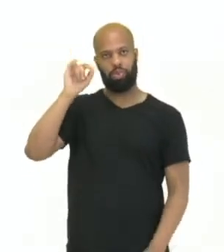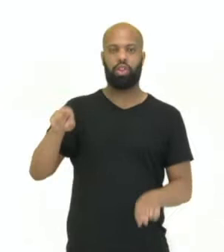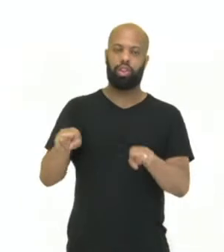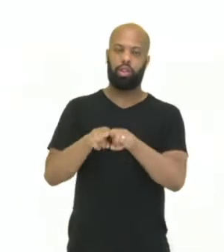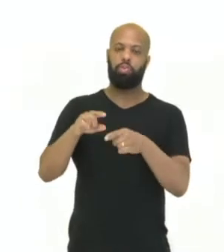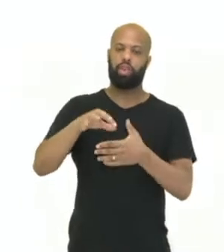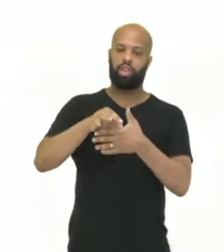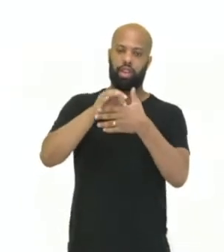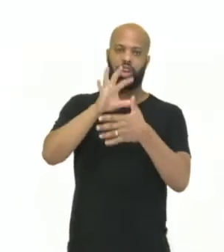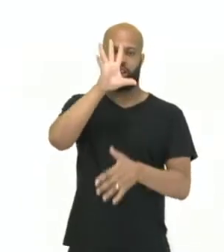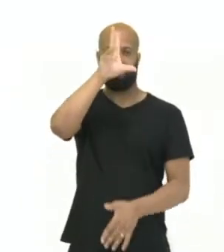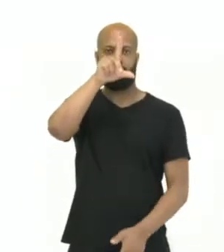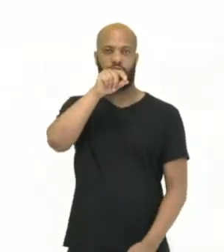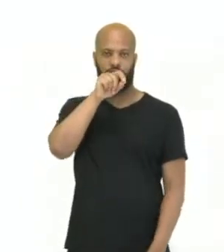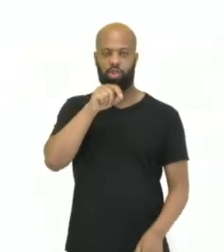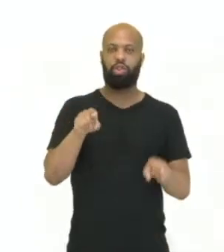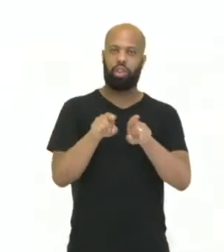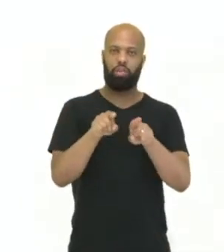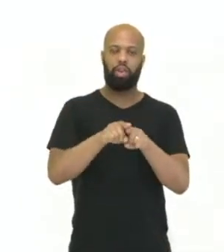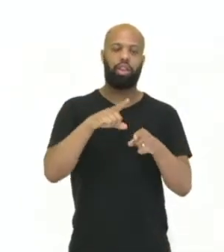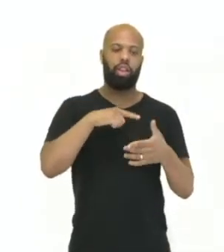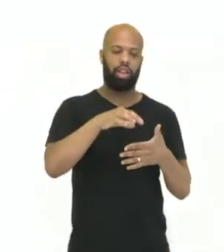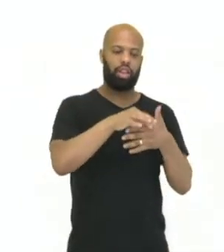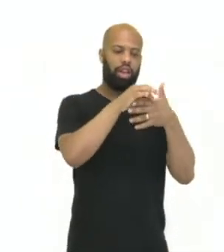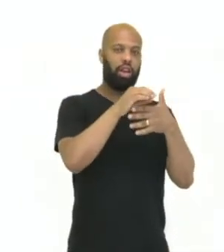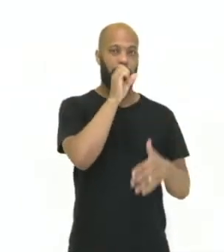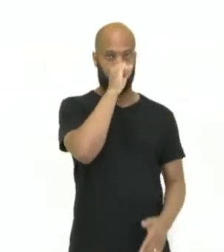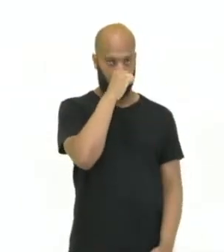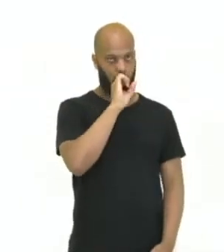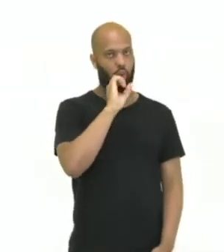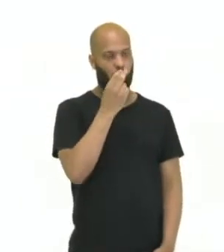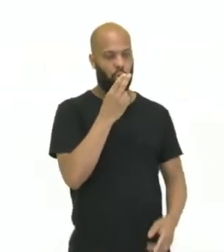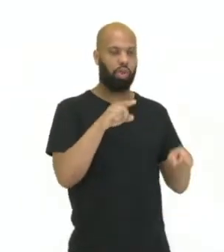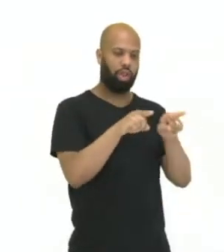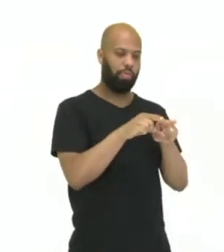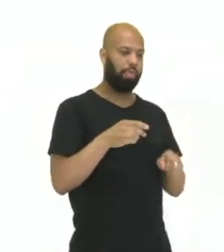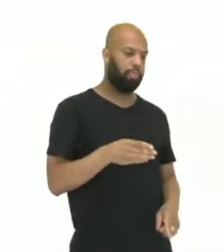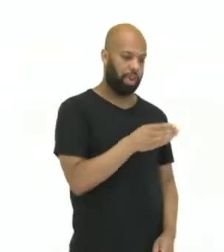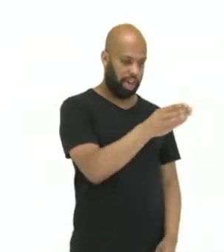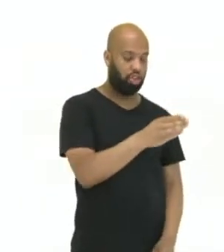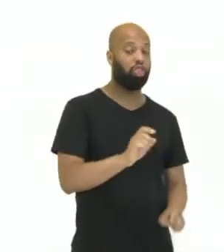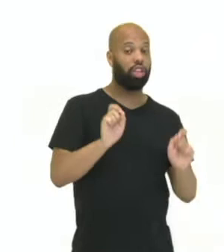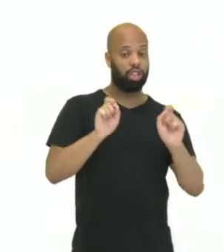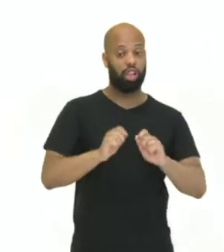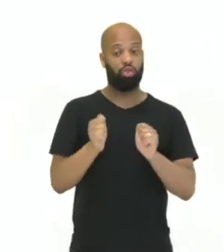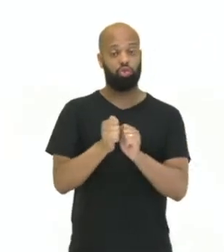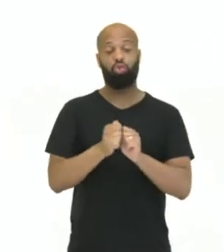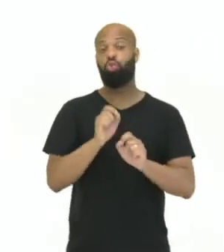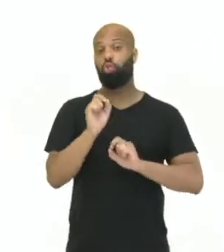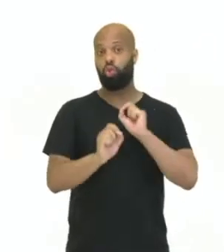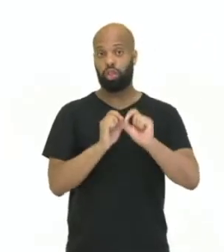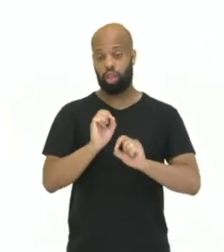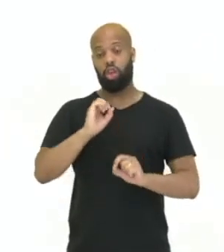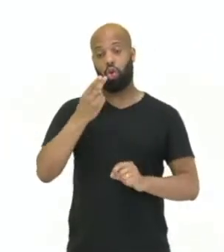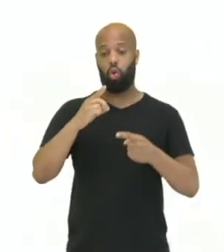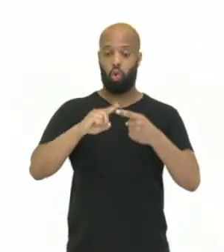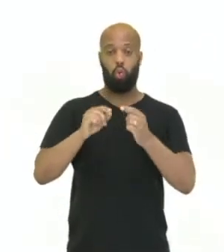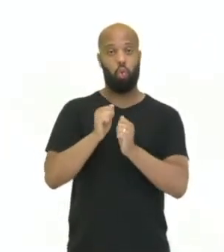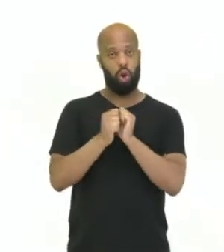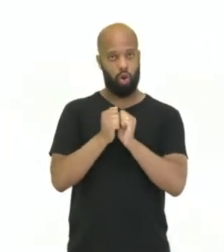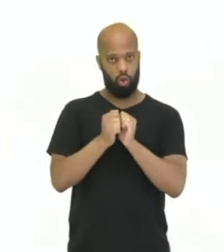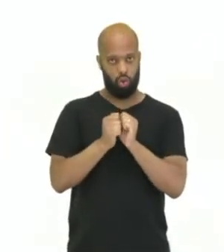Que podem ser servidos com diferentes tipos de acompanhamento. Nesse caso, três. Arroz